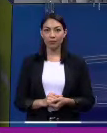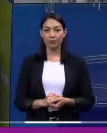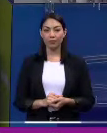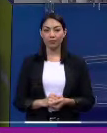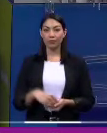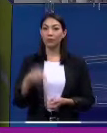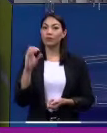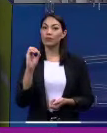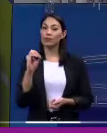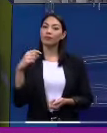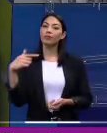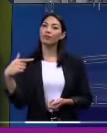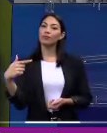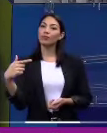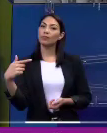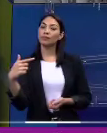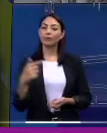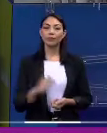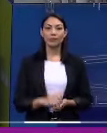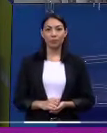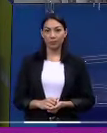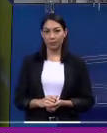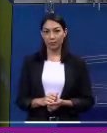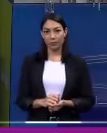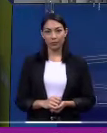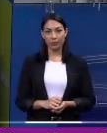Número 07.